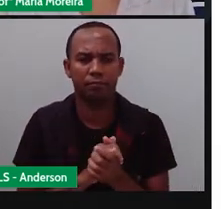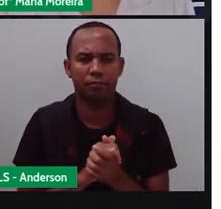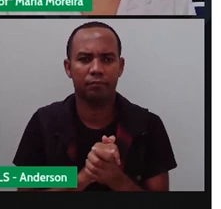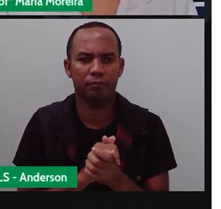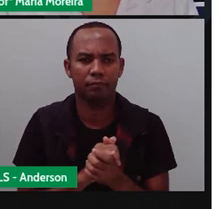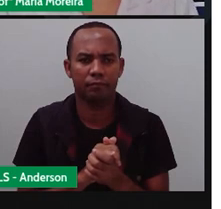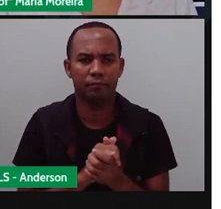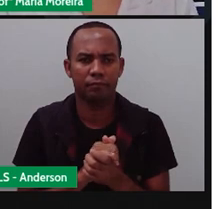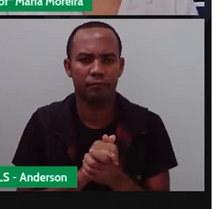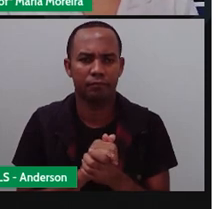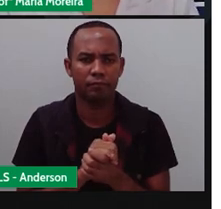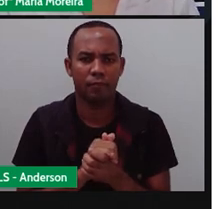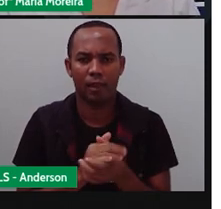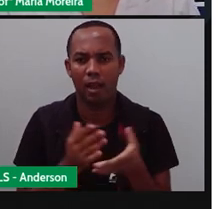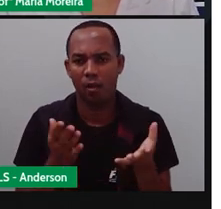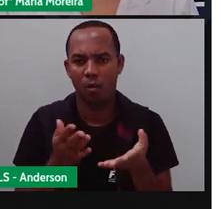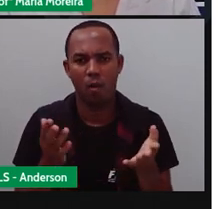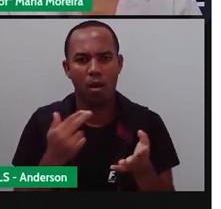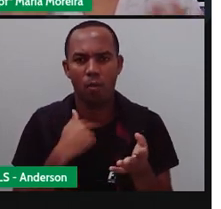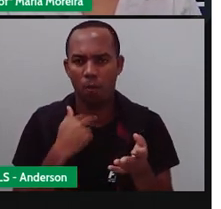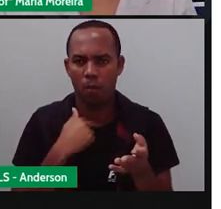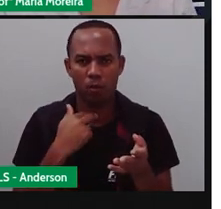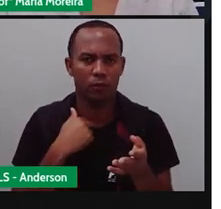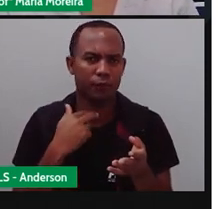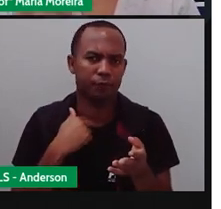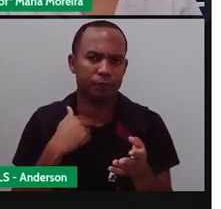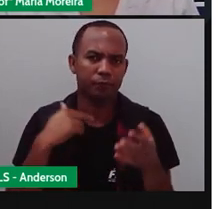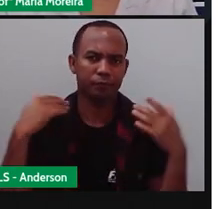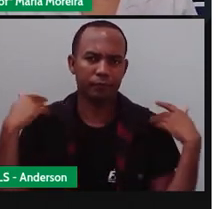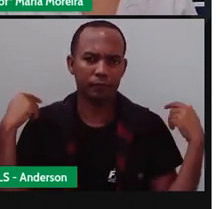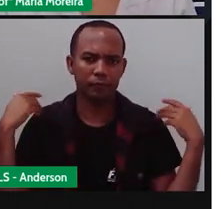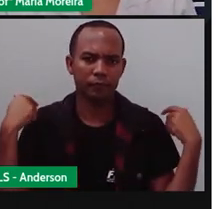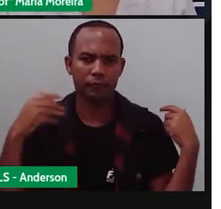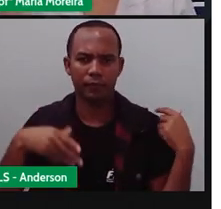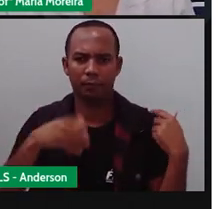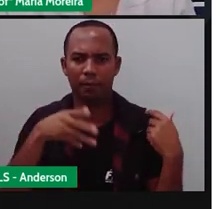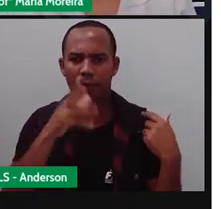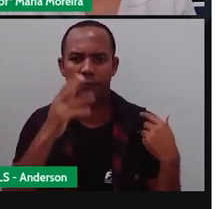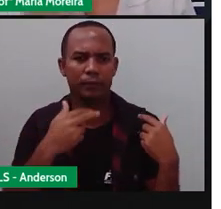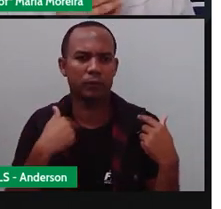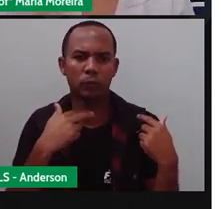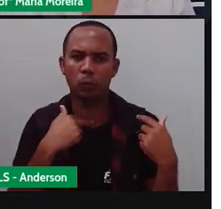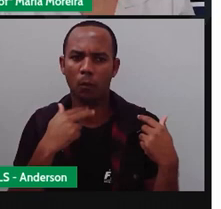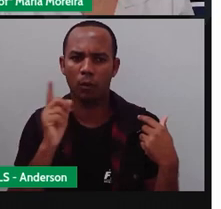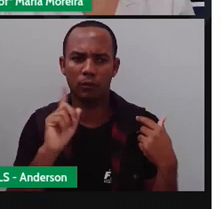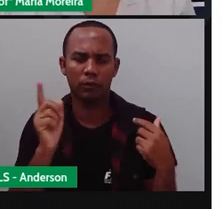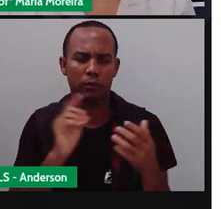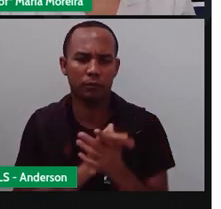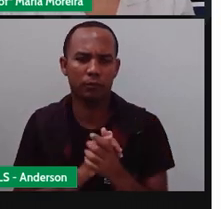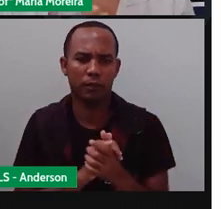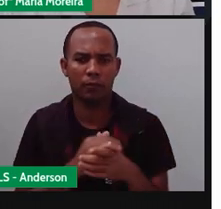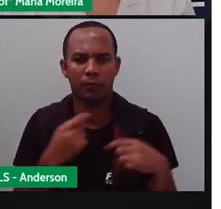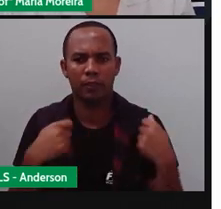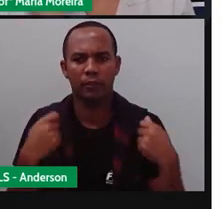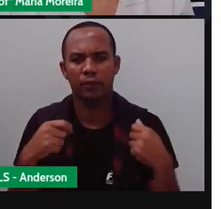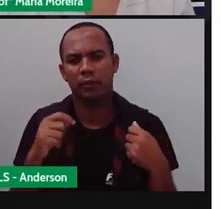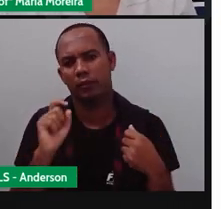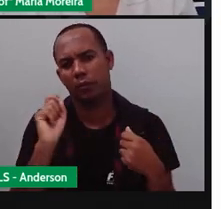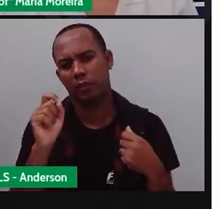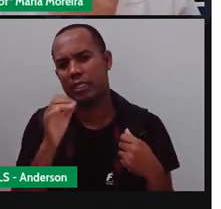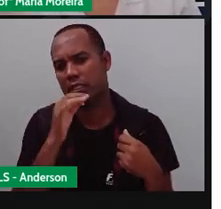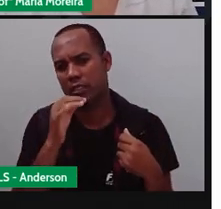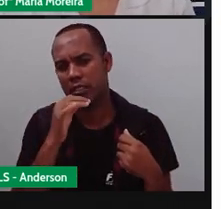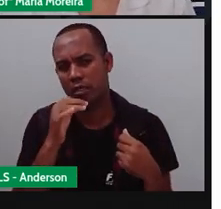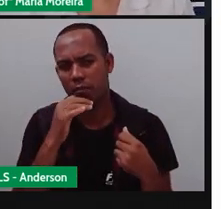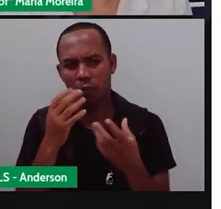pandemia que não é o caso agora a gente vai em Guanambi as pessoas não podem sair não podem ver já seria o retorno agora né então iria